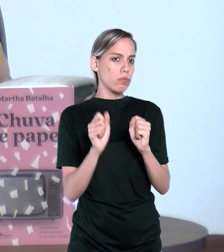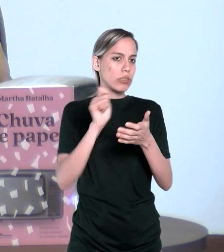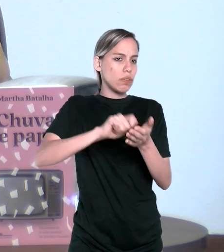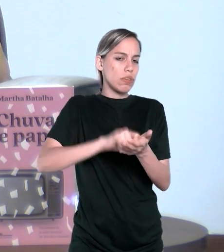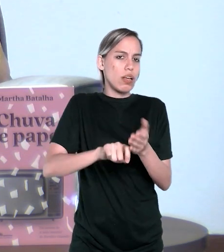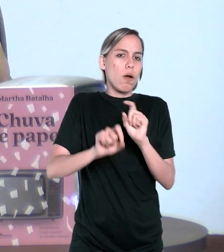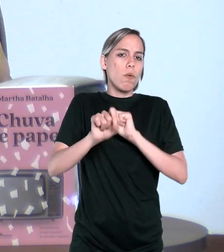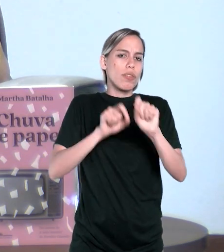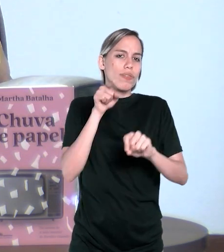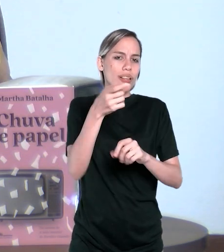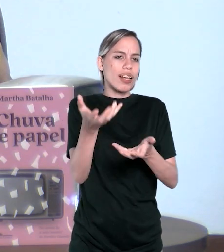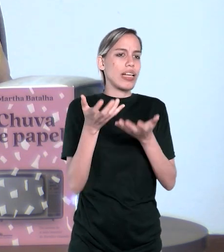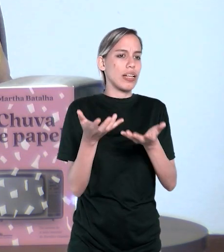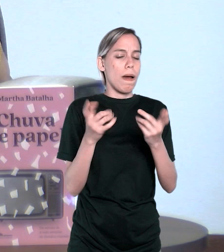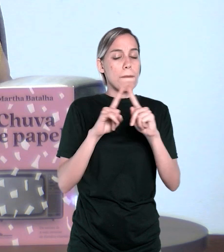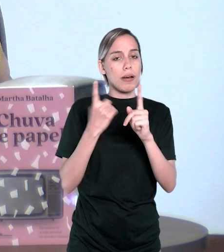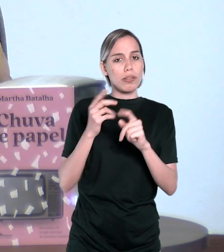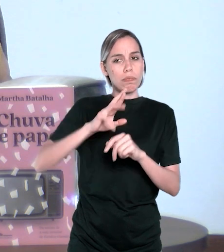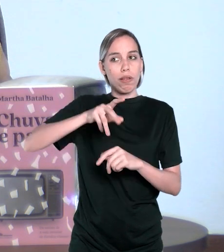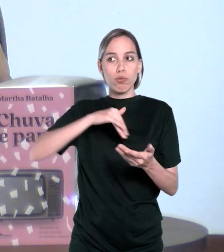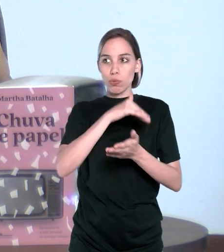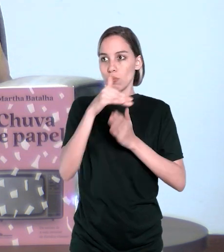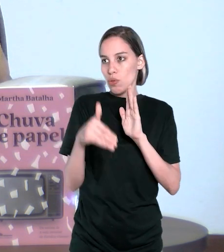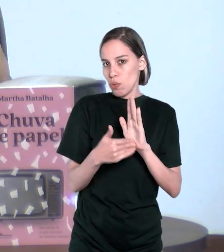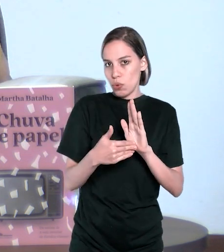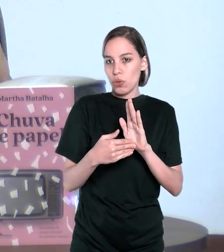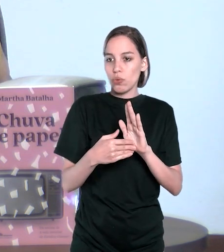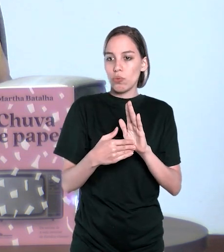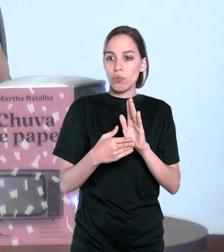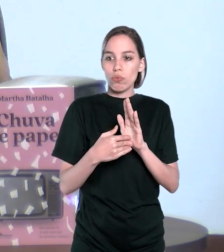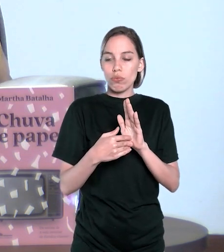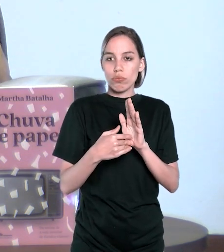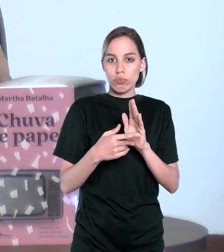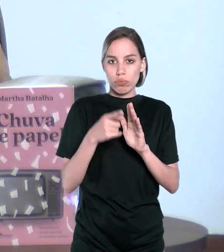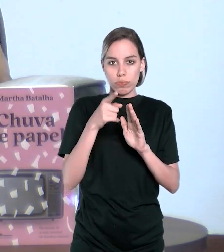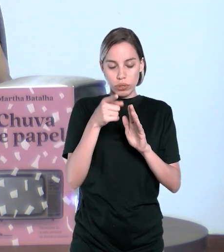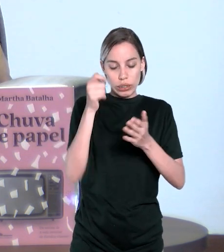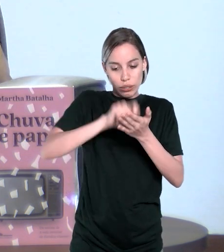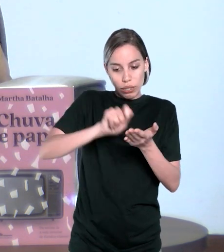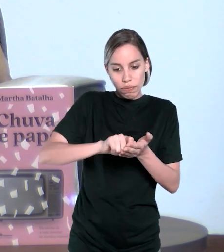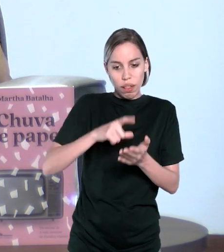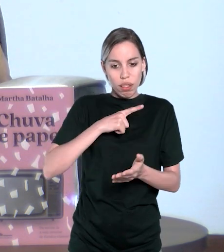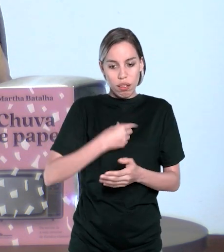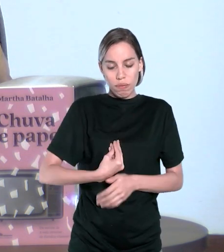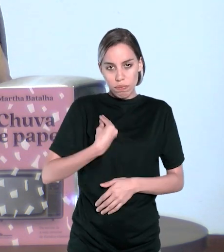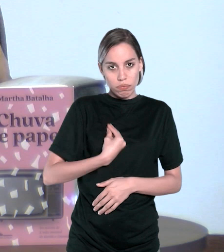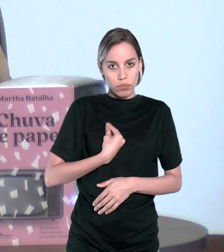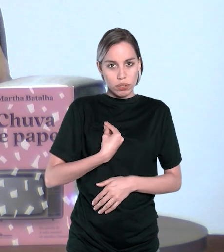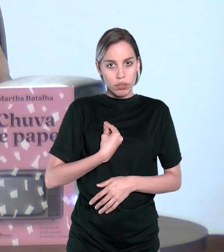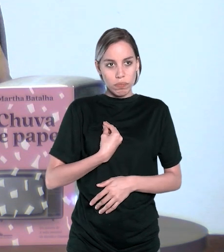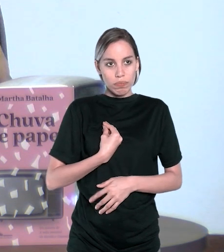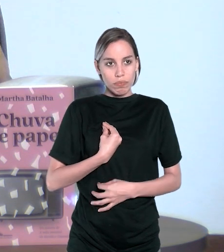não consegue, nem tudo que você vai escrever vai ganhar vida. E isso é muito interessante, porque quando eu escrevi esse livro,